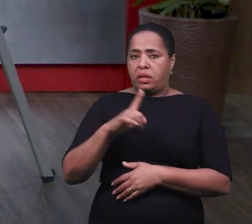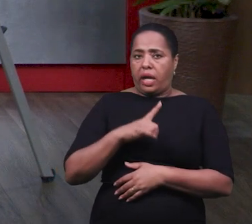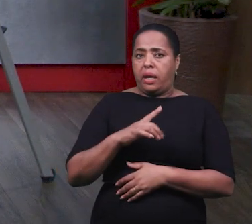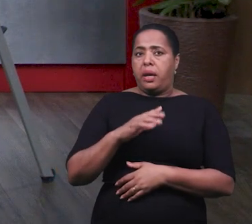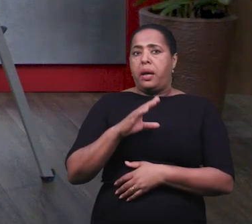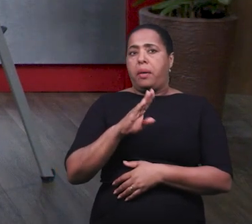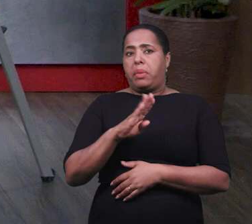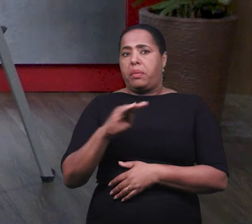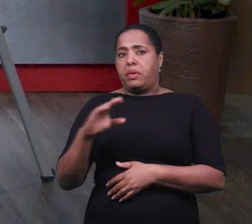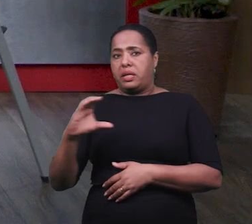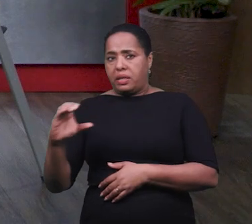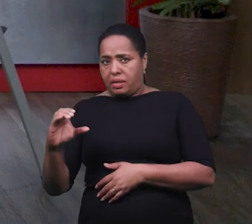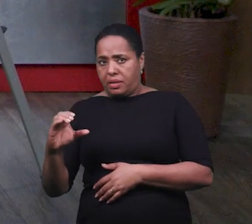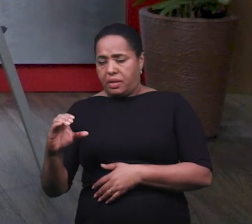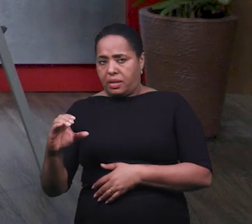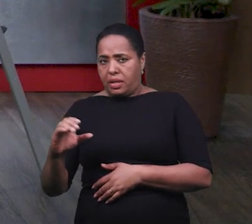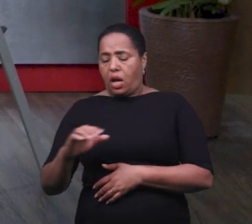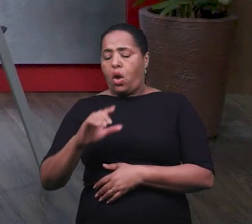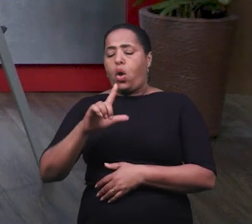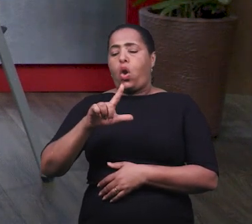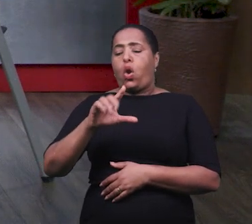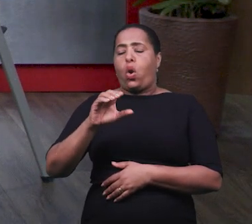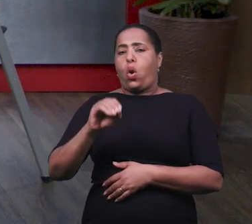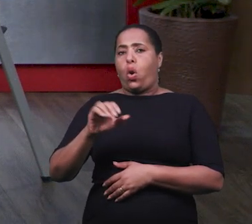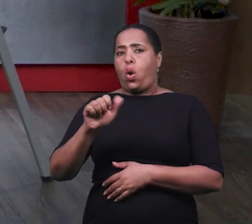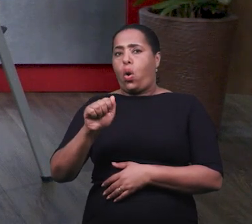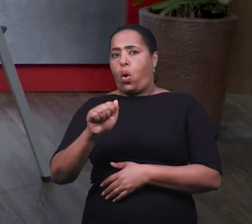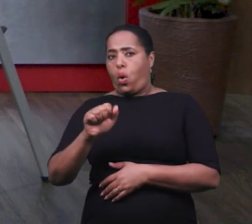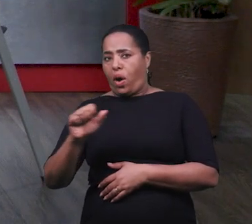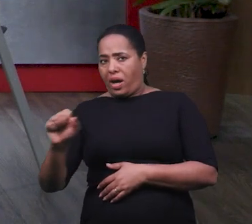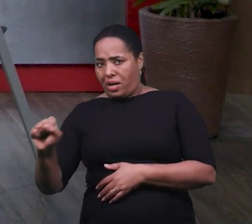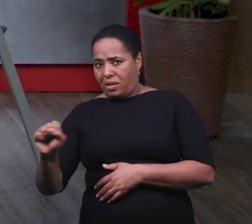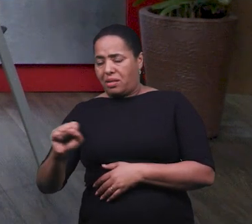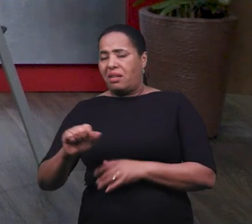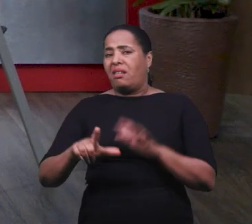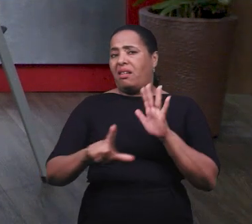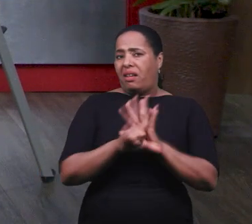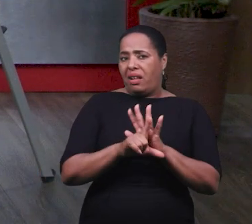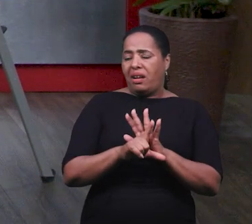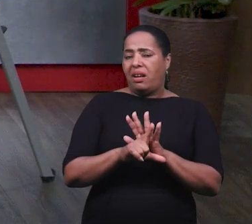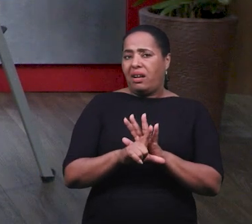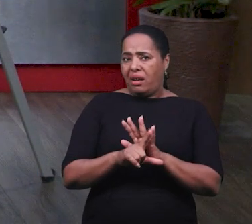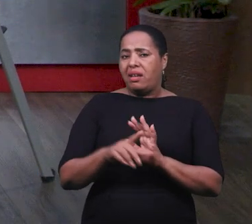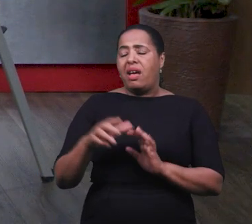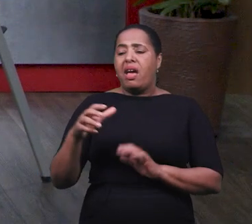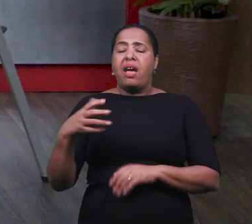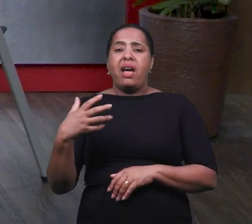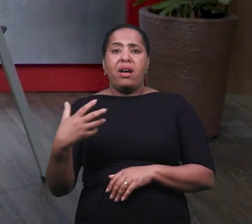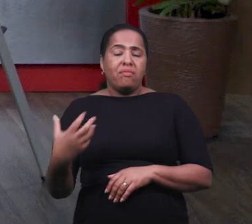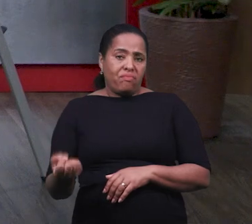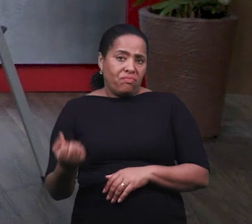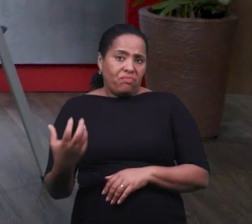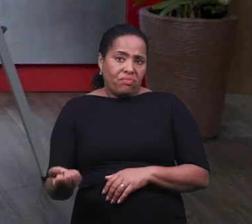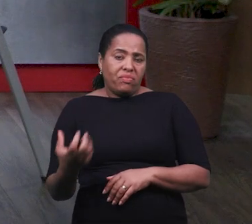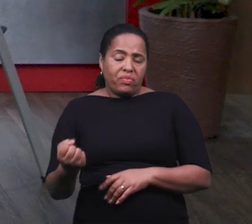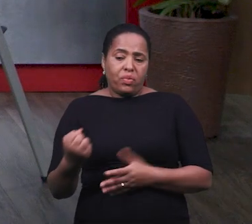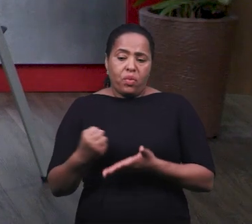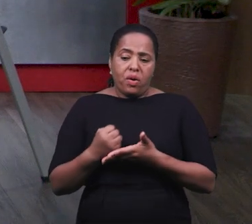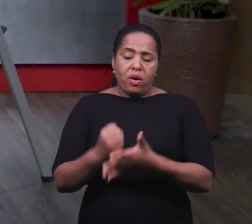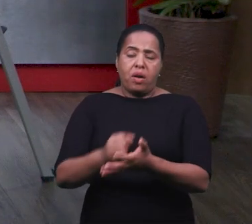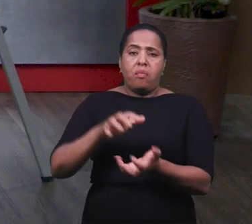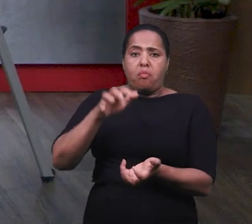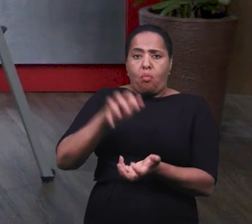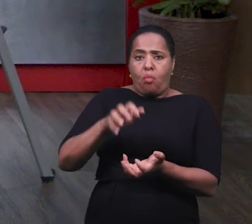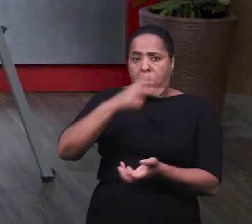BPC. Muita gente conhece como LOAS. LOAS é a lei. É um benefício que vem mesmo para amparar o idoso